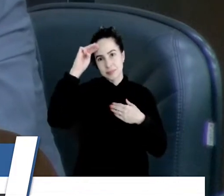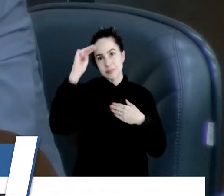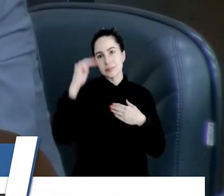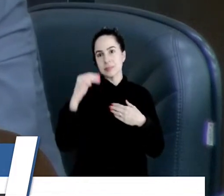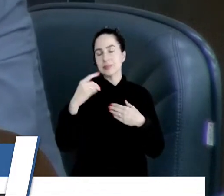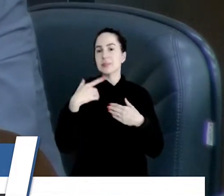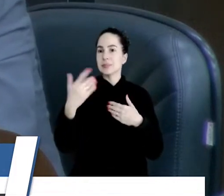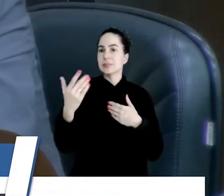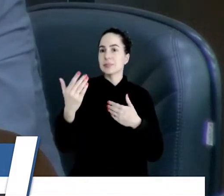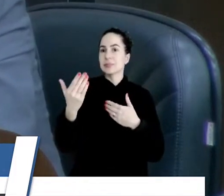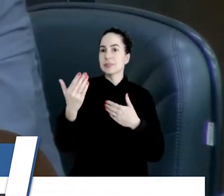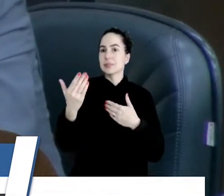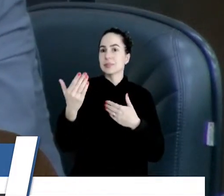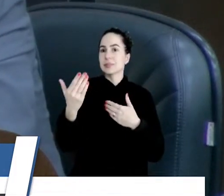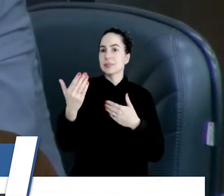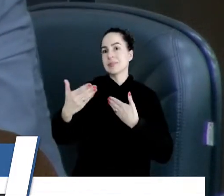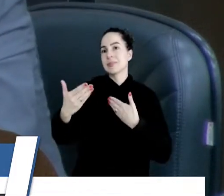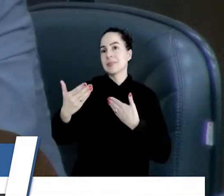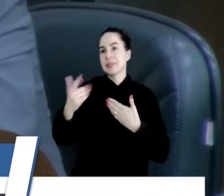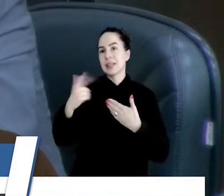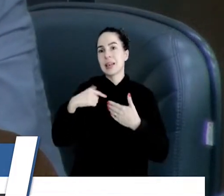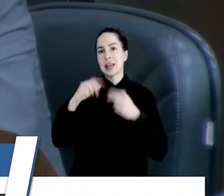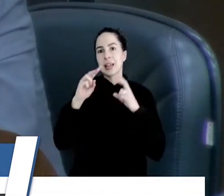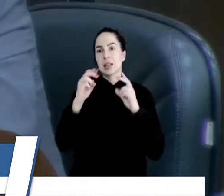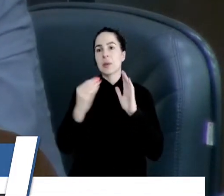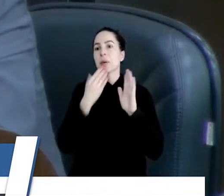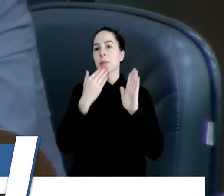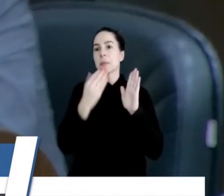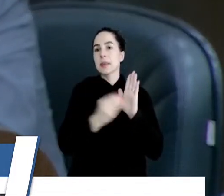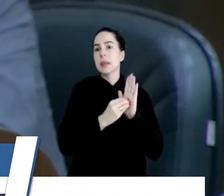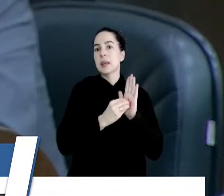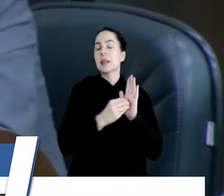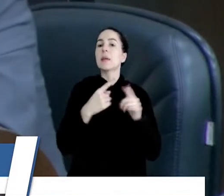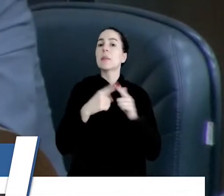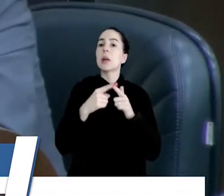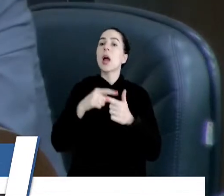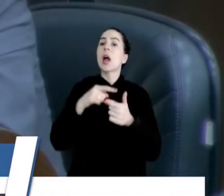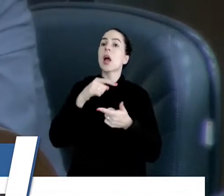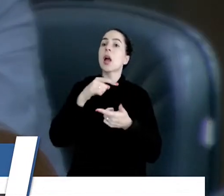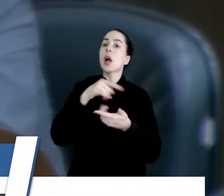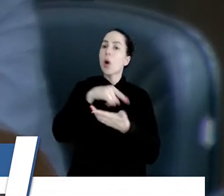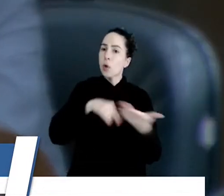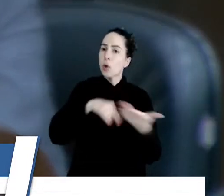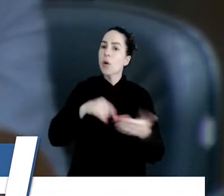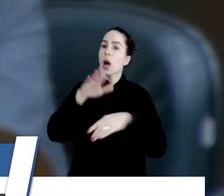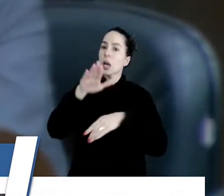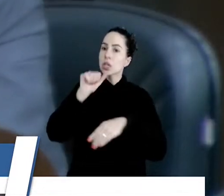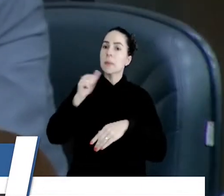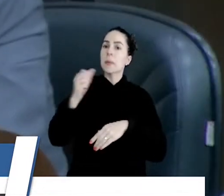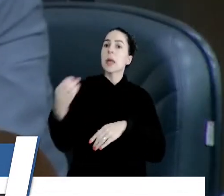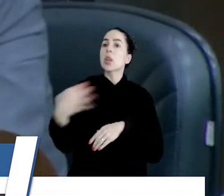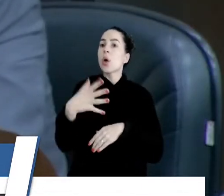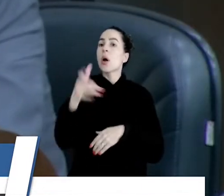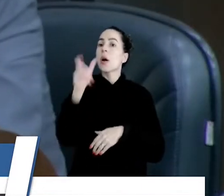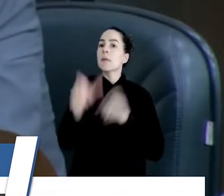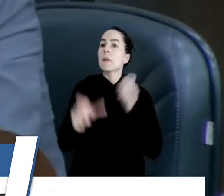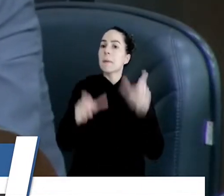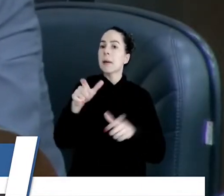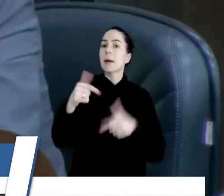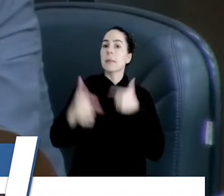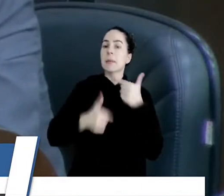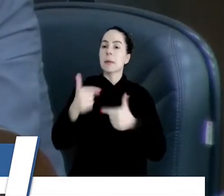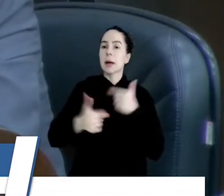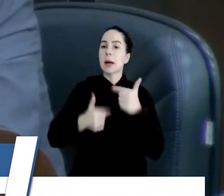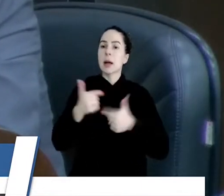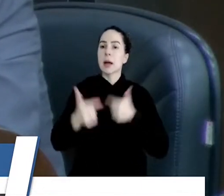para compartilhar com ele esse requerimento, de convocações de novos agentes no tocante à